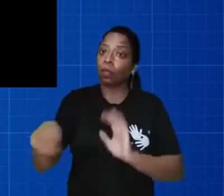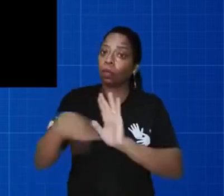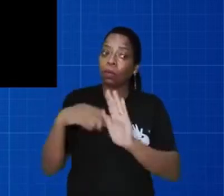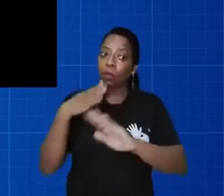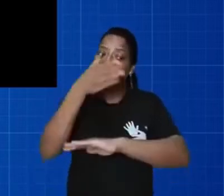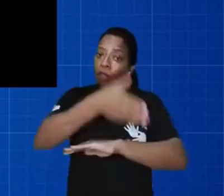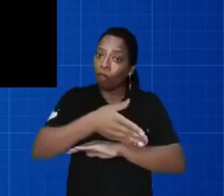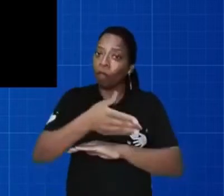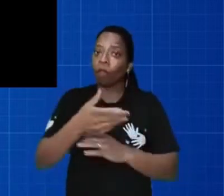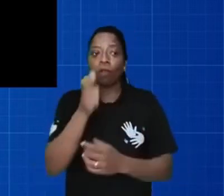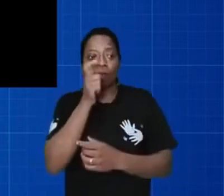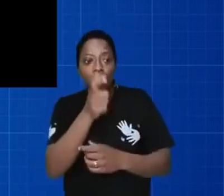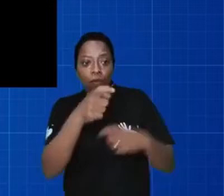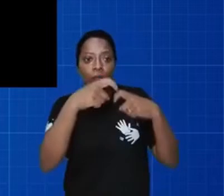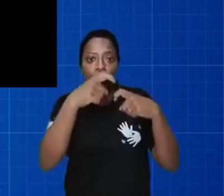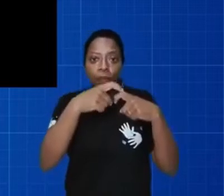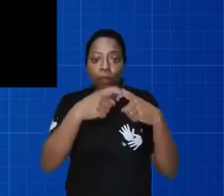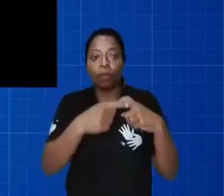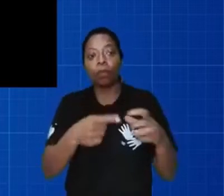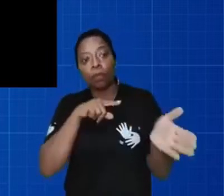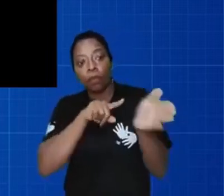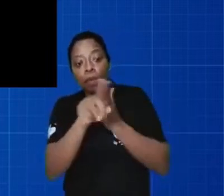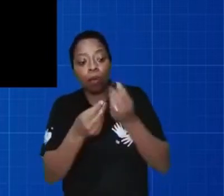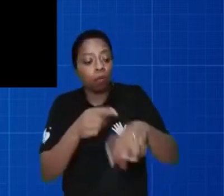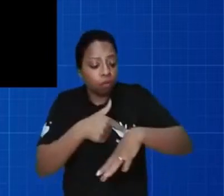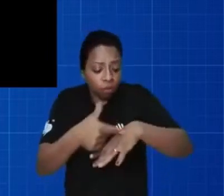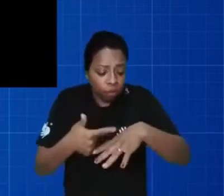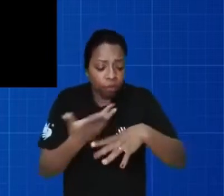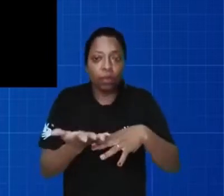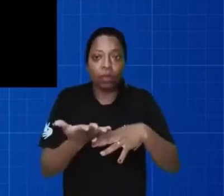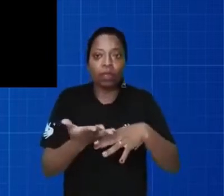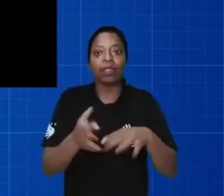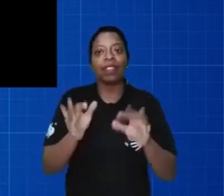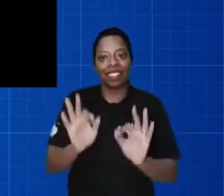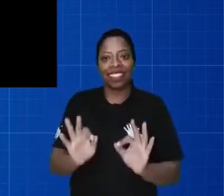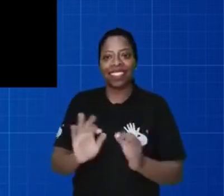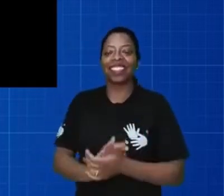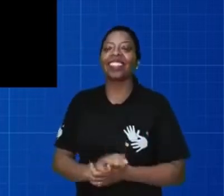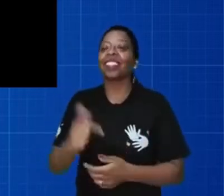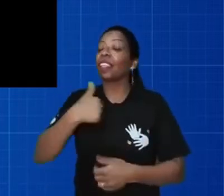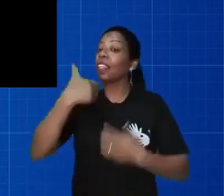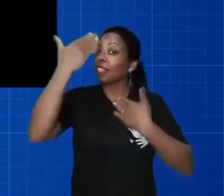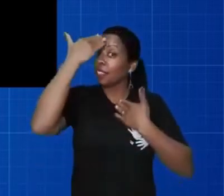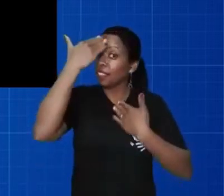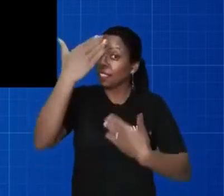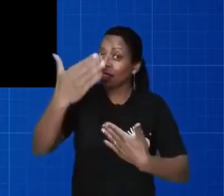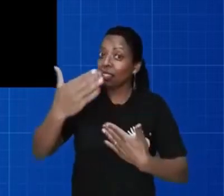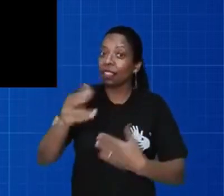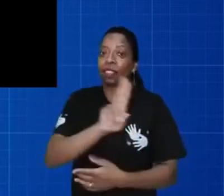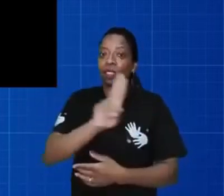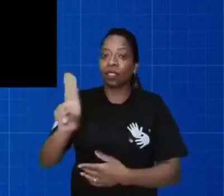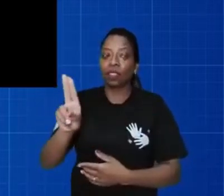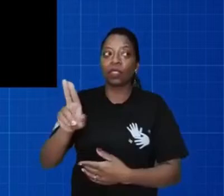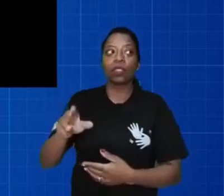certo? Então eu agradeço, deixo aqui o meu nome, meu contato veio por e-mail, né, e muito obrigado